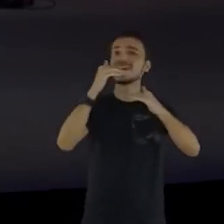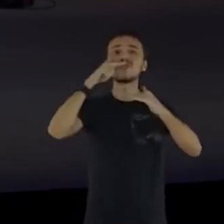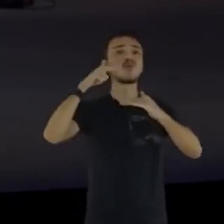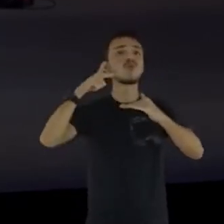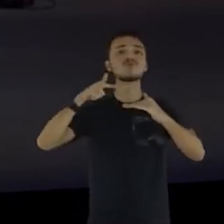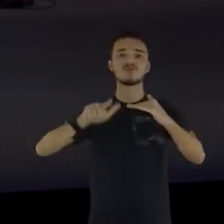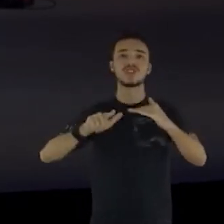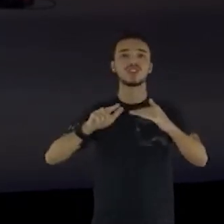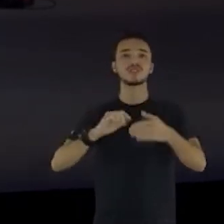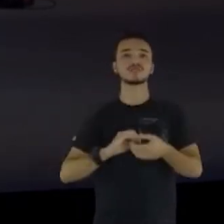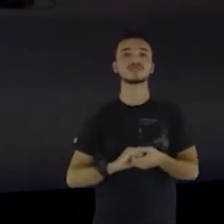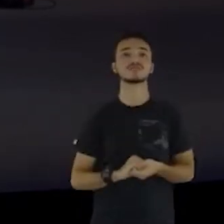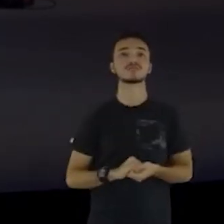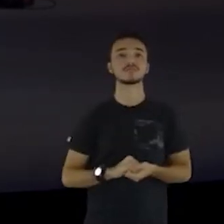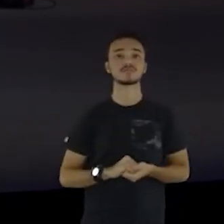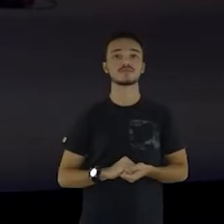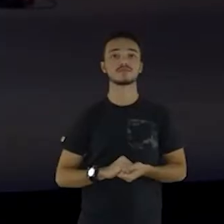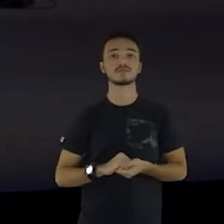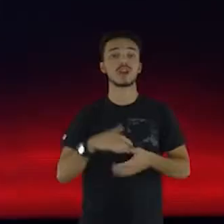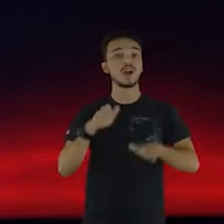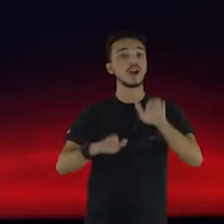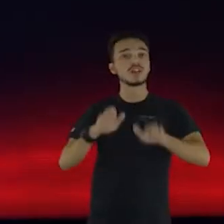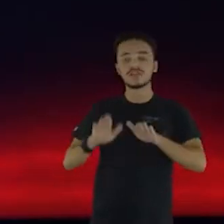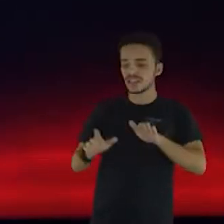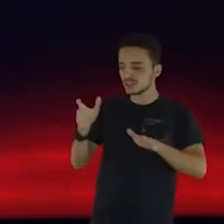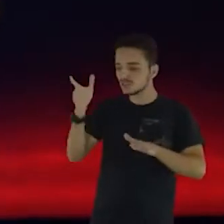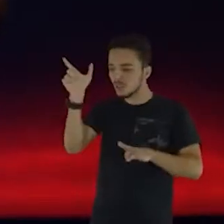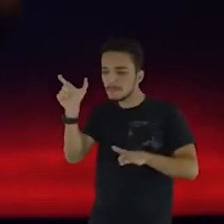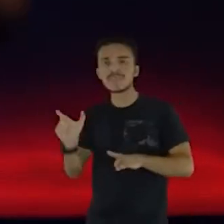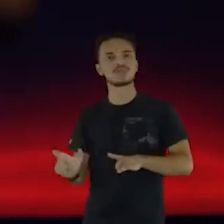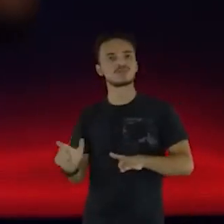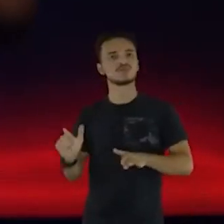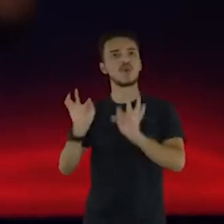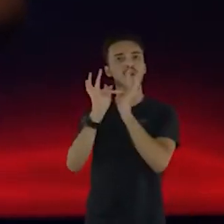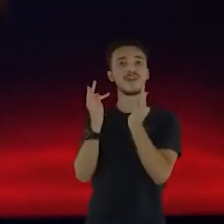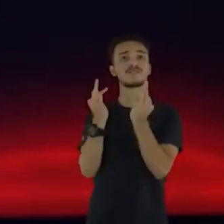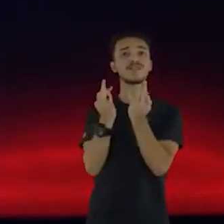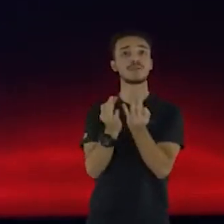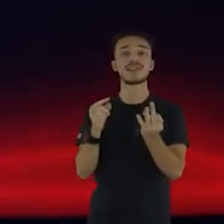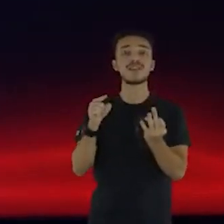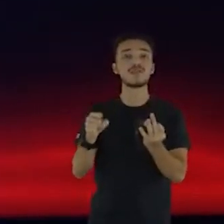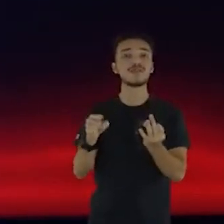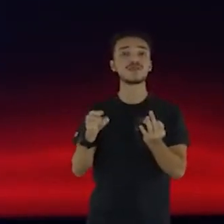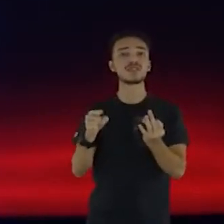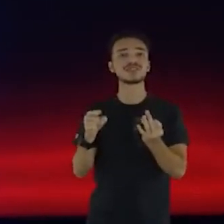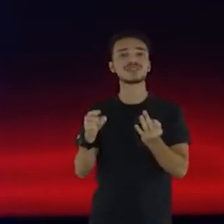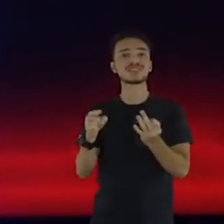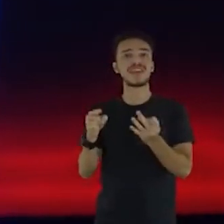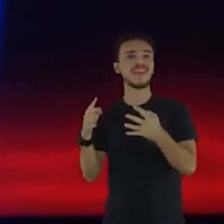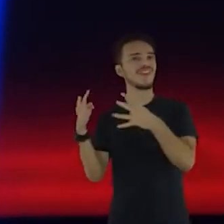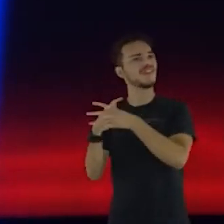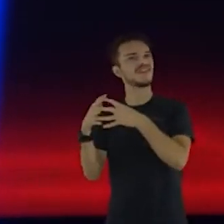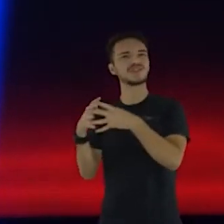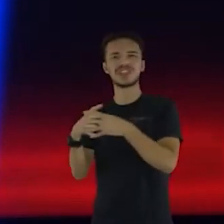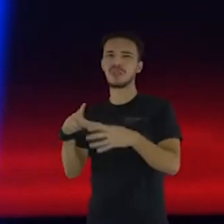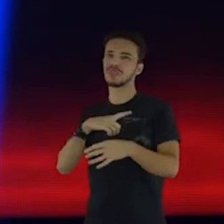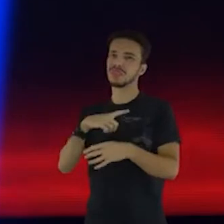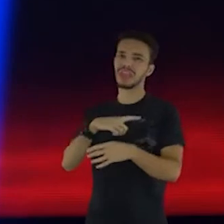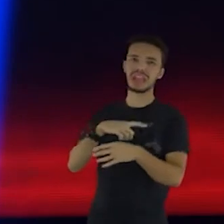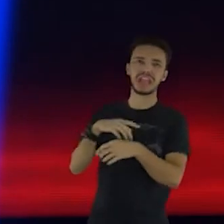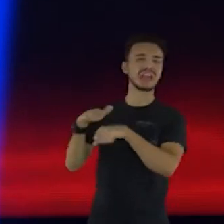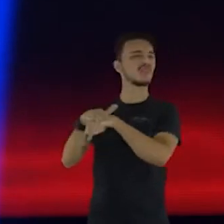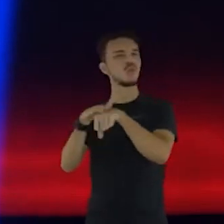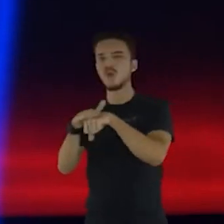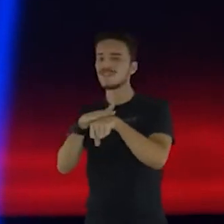Talvez tenha alguém da sua família que você não está tendo relacionamento, que você brigou, que você deixou de falar. Faz as